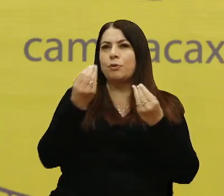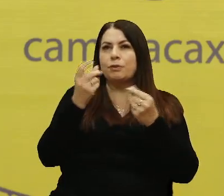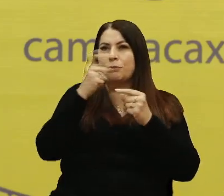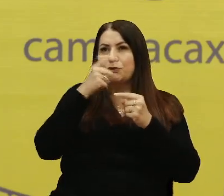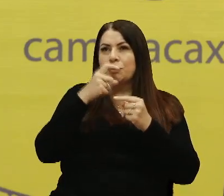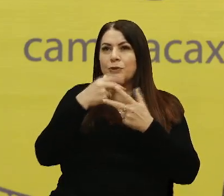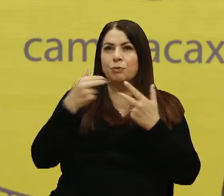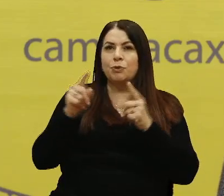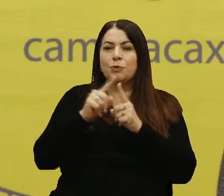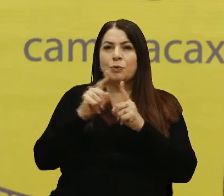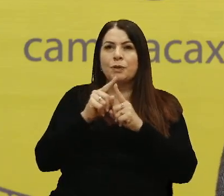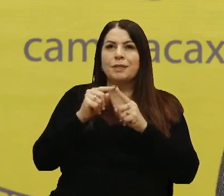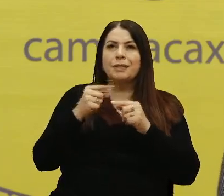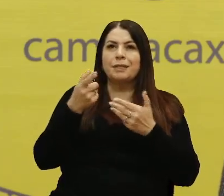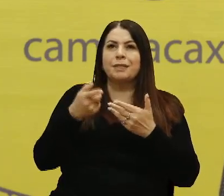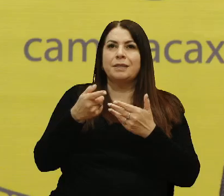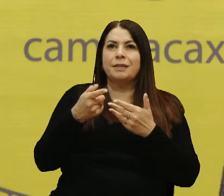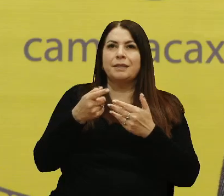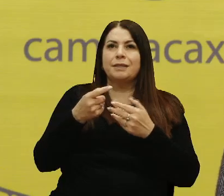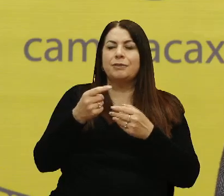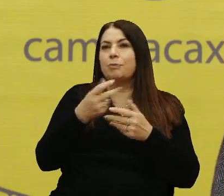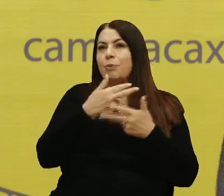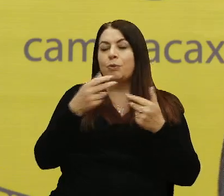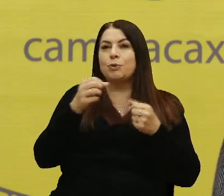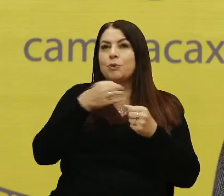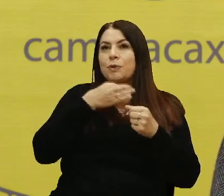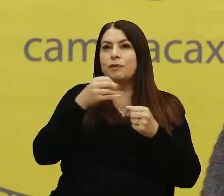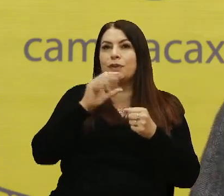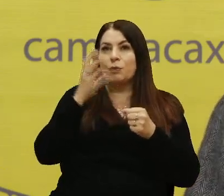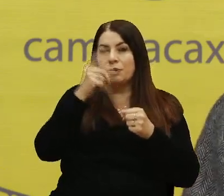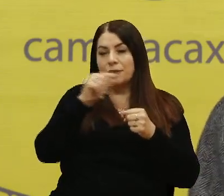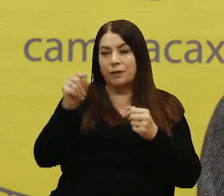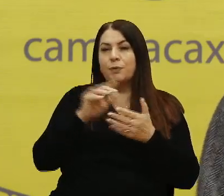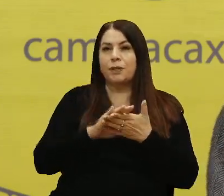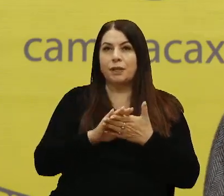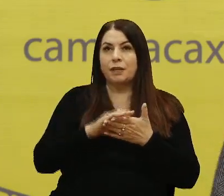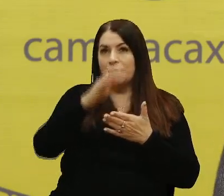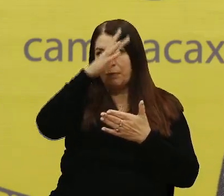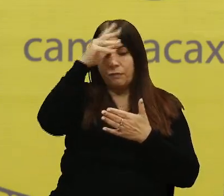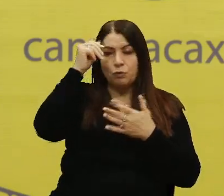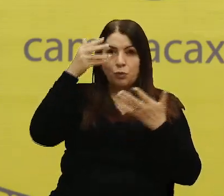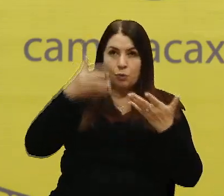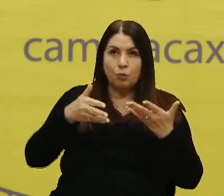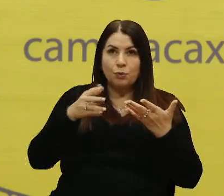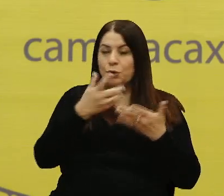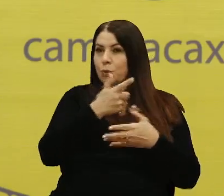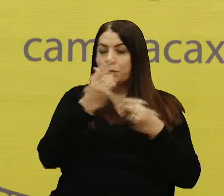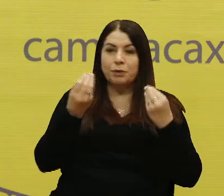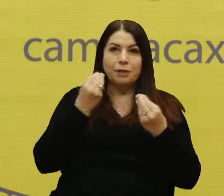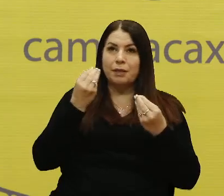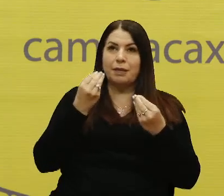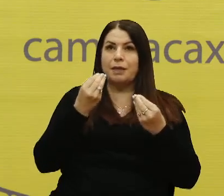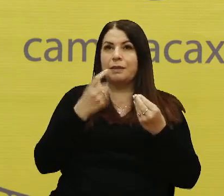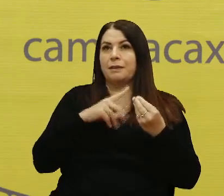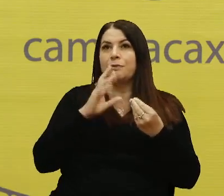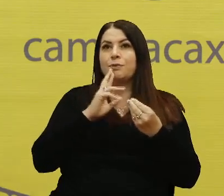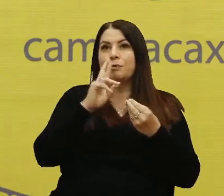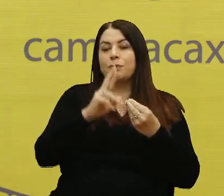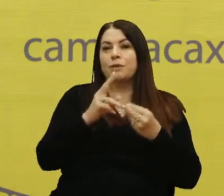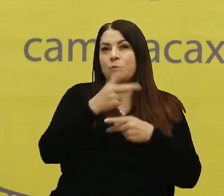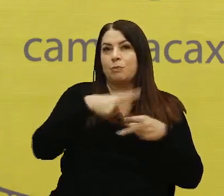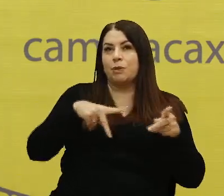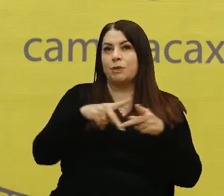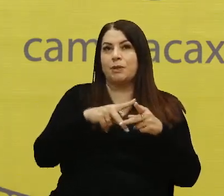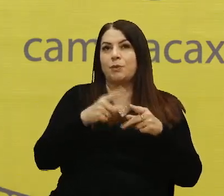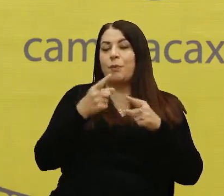qualquer casa que é construída sobre uma tragédia como é construída essa prefeitura atual, não tende a dar nenhum resultado para a população. Então, não